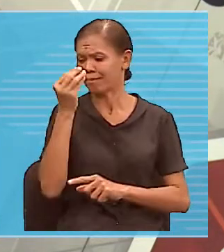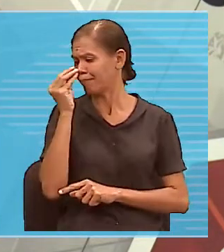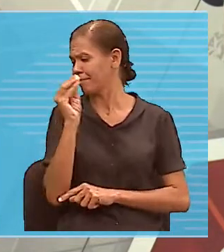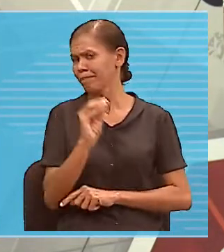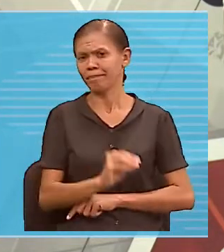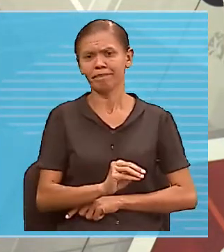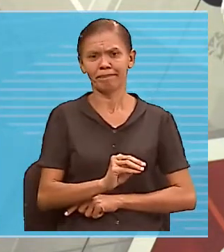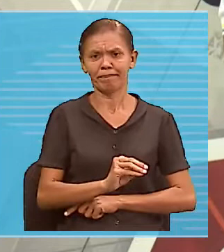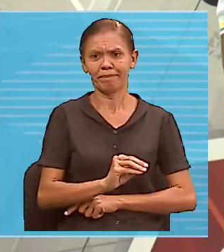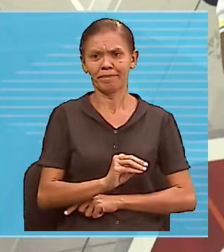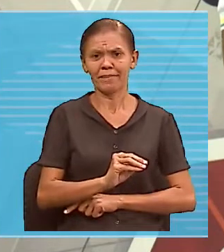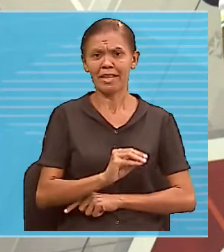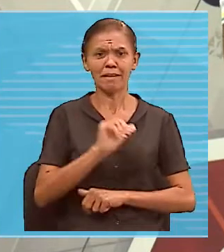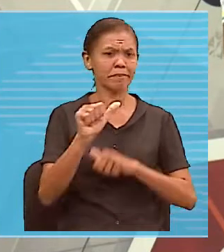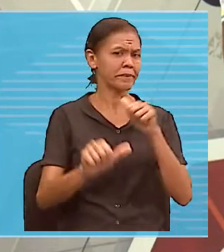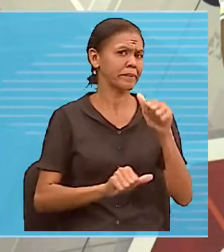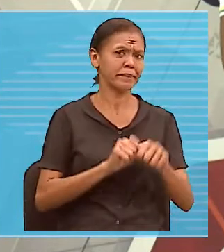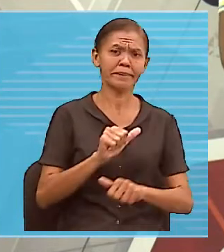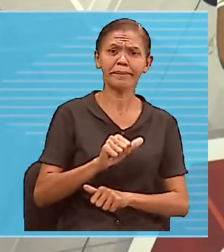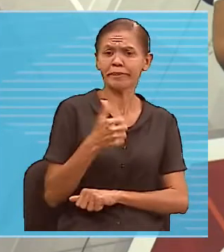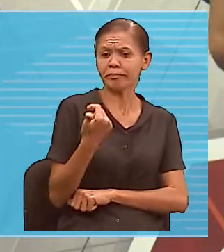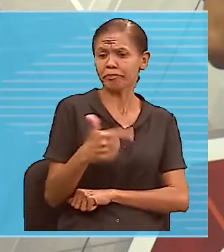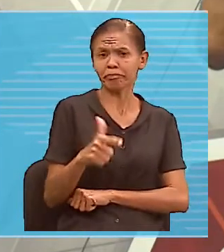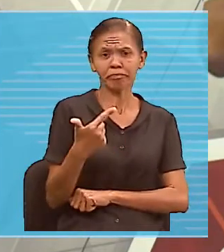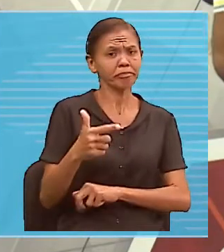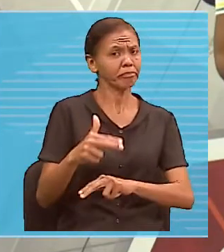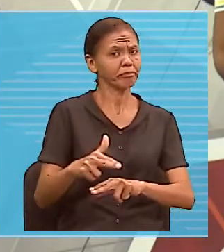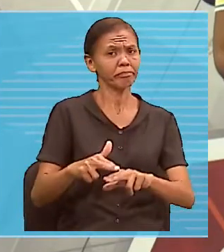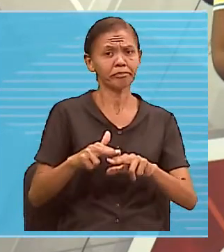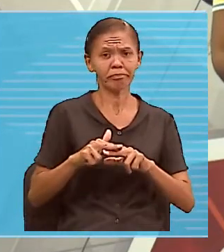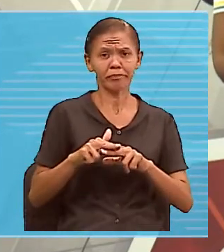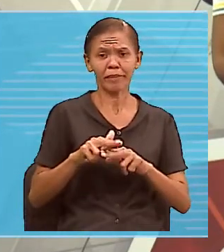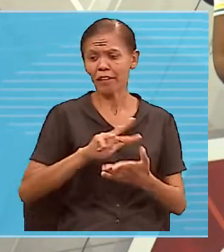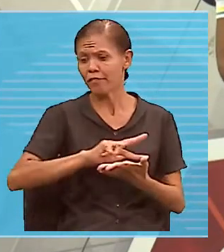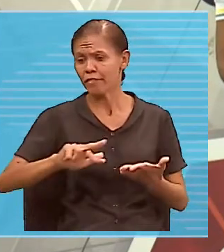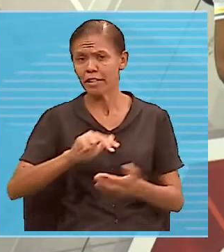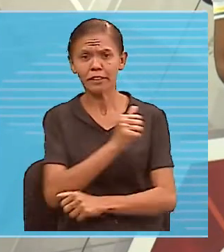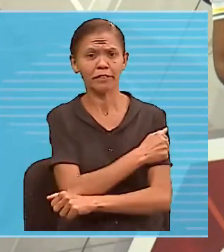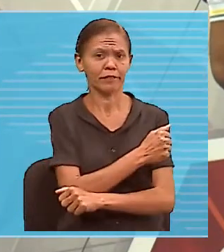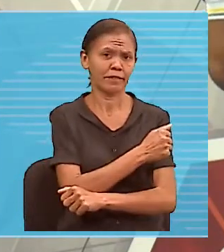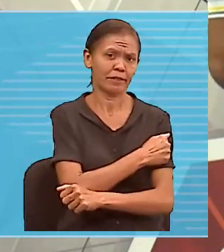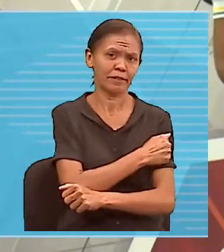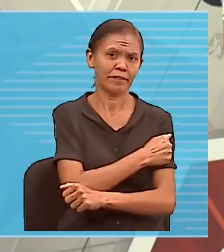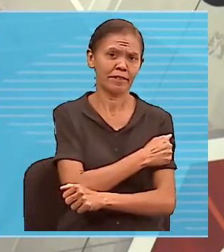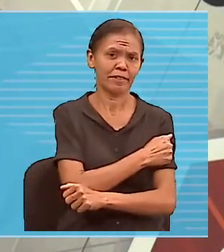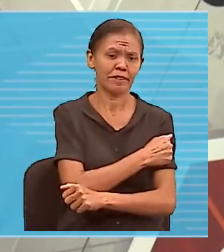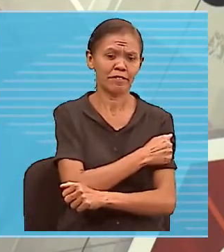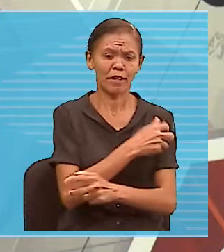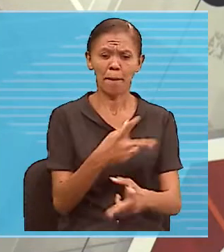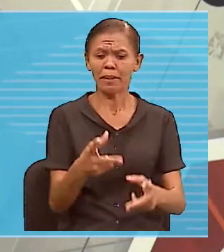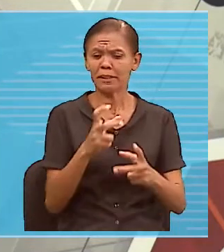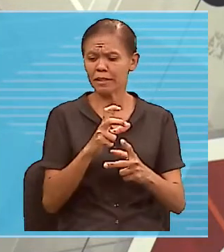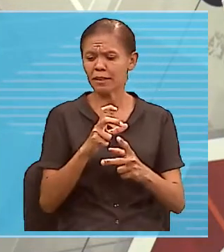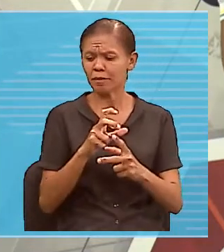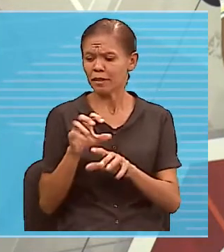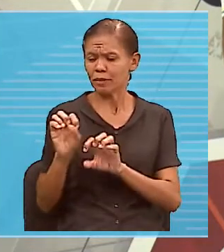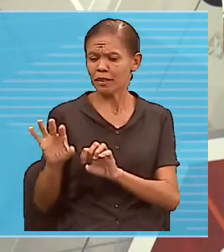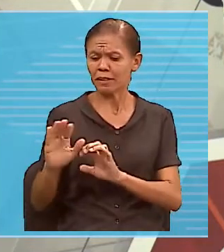ouvidas, acabam não mudando aquela situação. E por isso que muitos estudantes acabam vendo a educação, acabam vendo a escola,